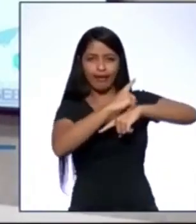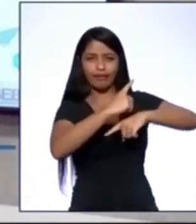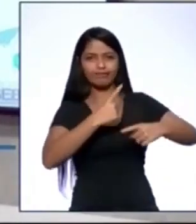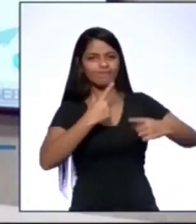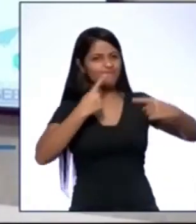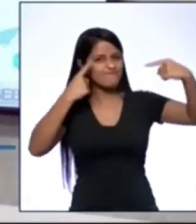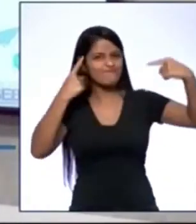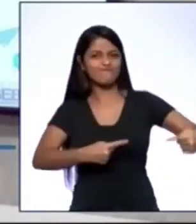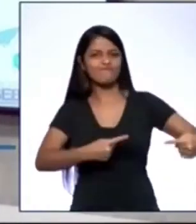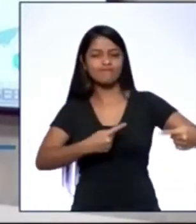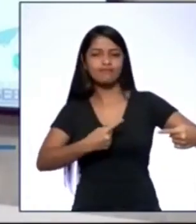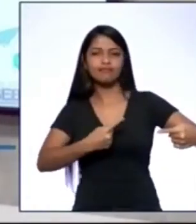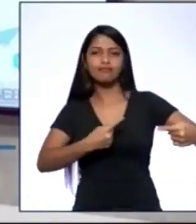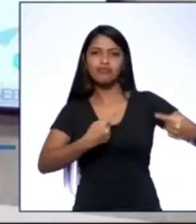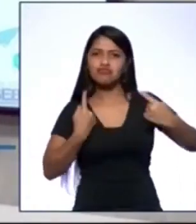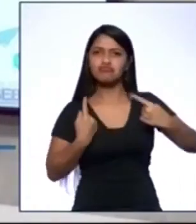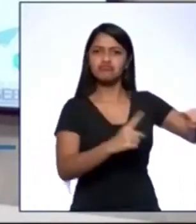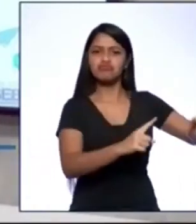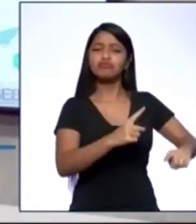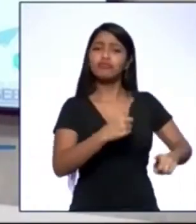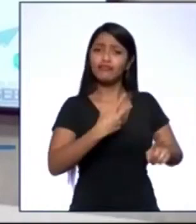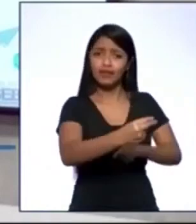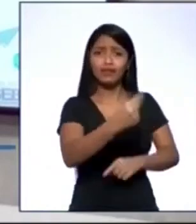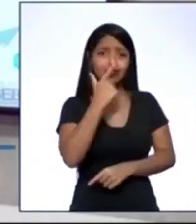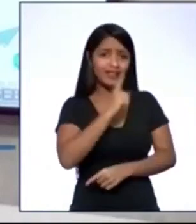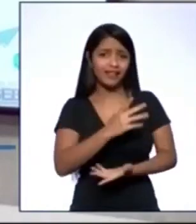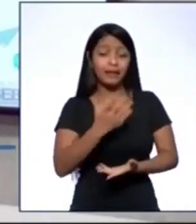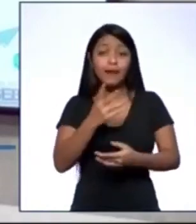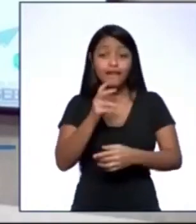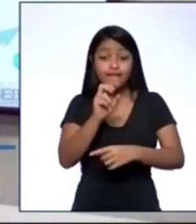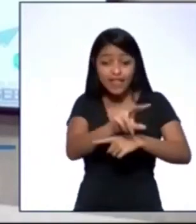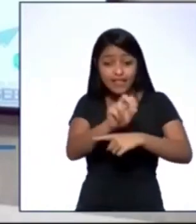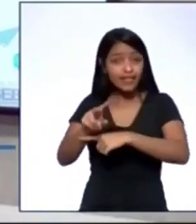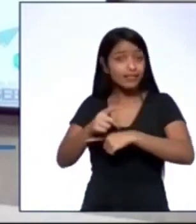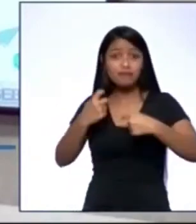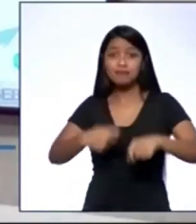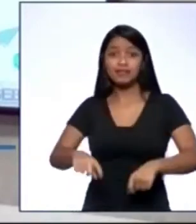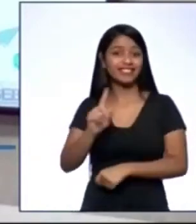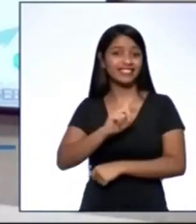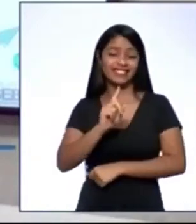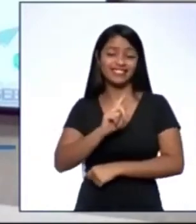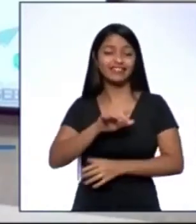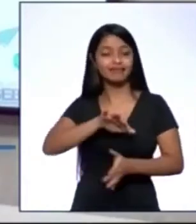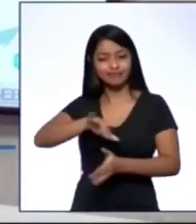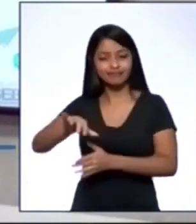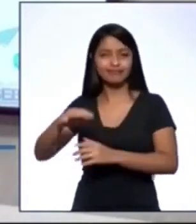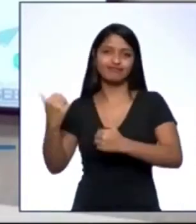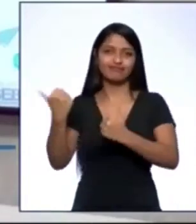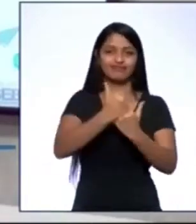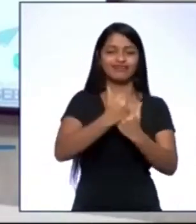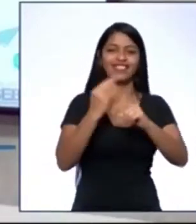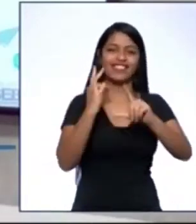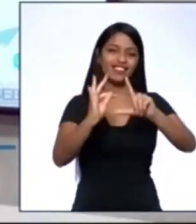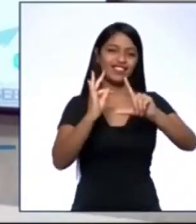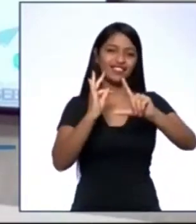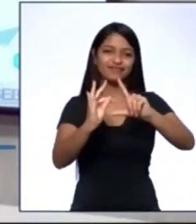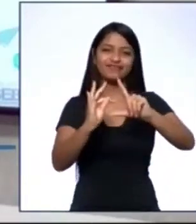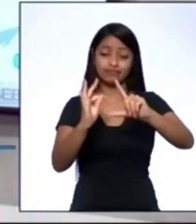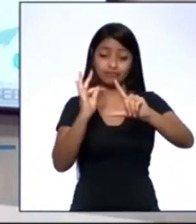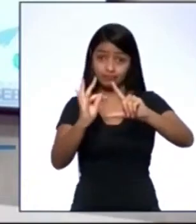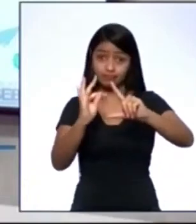a utilização de agrotóxicos. Os transgênicos podem vir resolver um problema enorme,